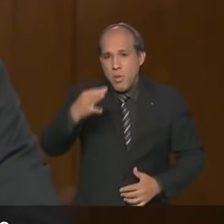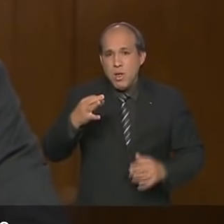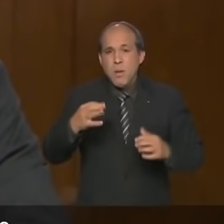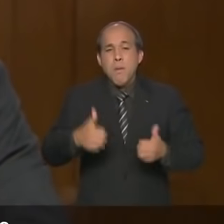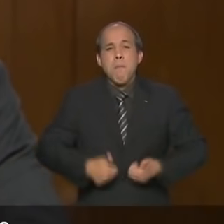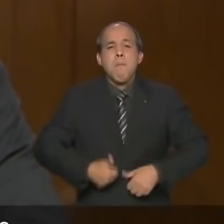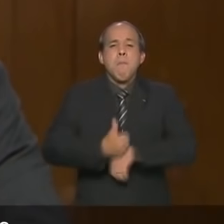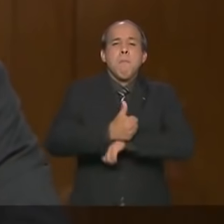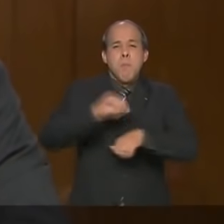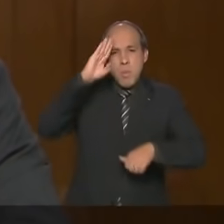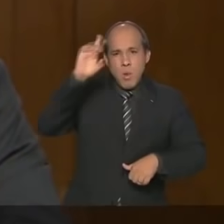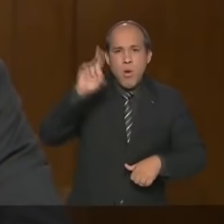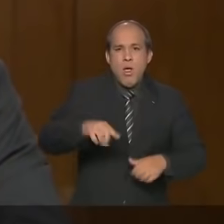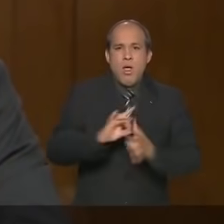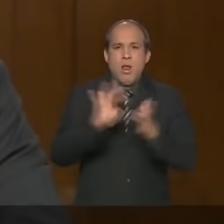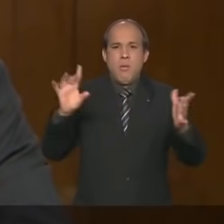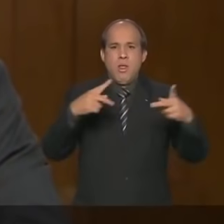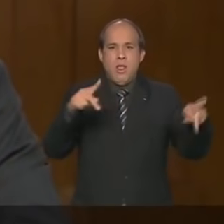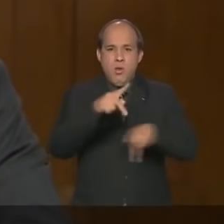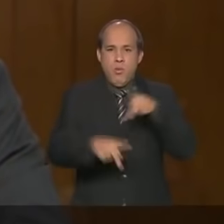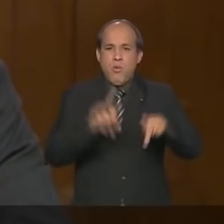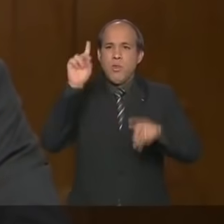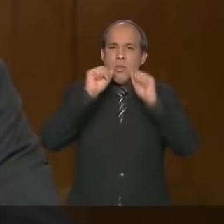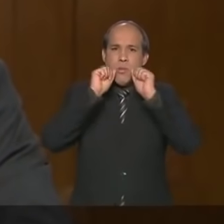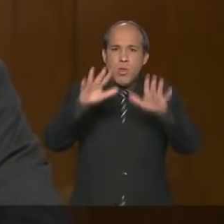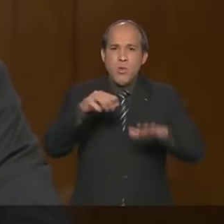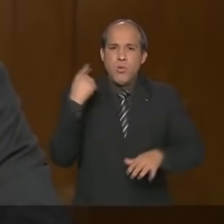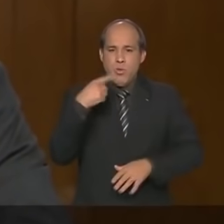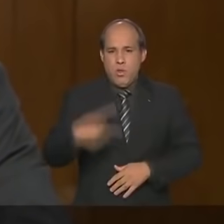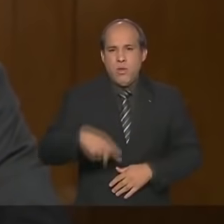a sua liberdade que Deus abençoe o nosso Brasil